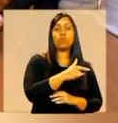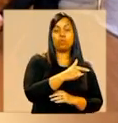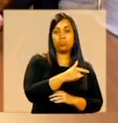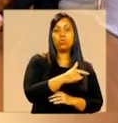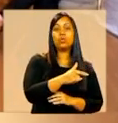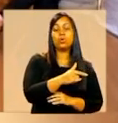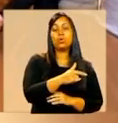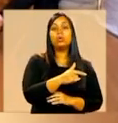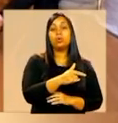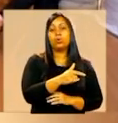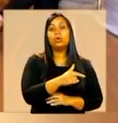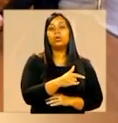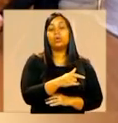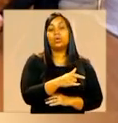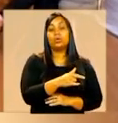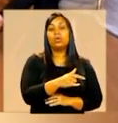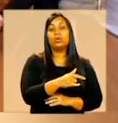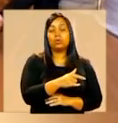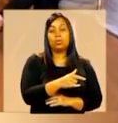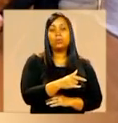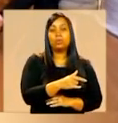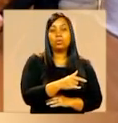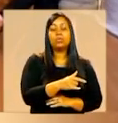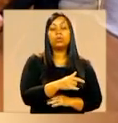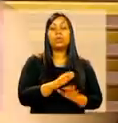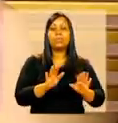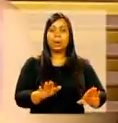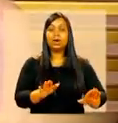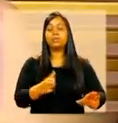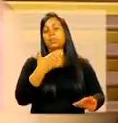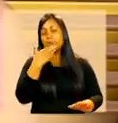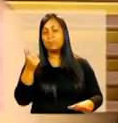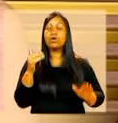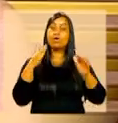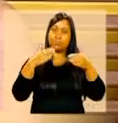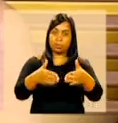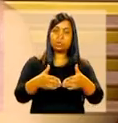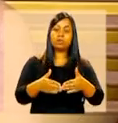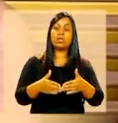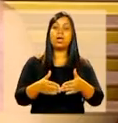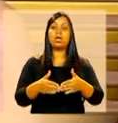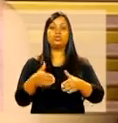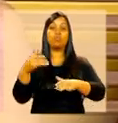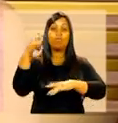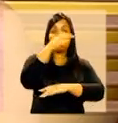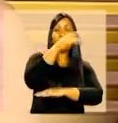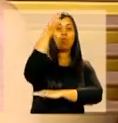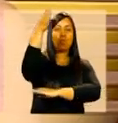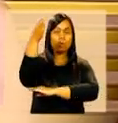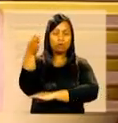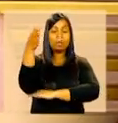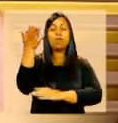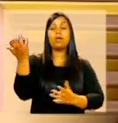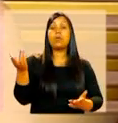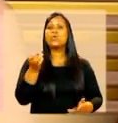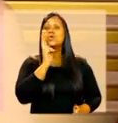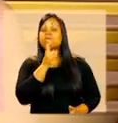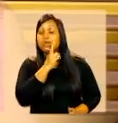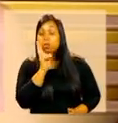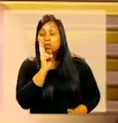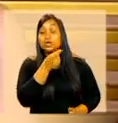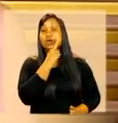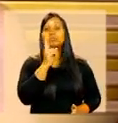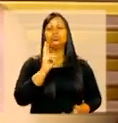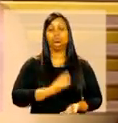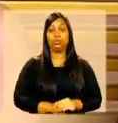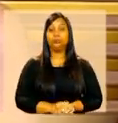eu conseguir, assim, eu mudo de data para pegar aquele melhor voo, mas para mim é prioridade o voo, o hotel, né? O restaurante.